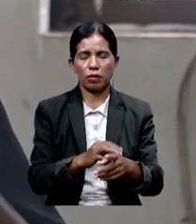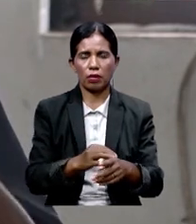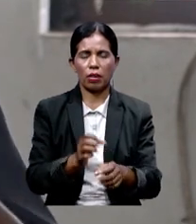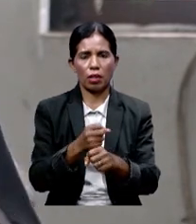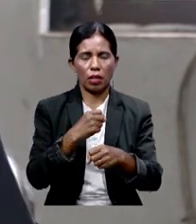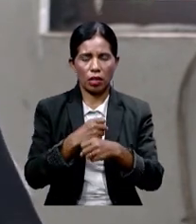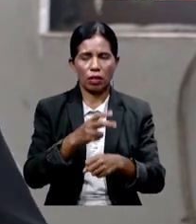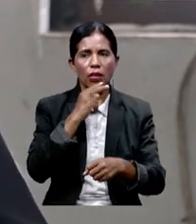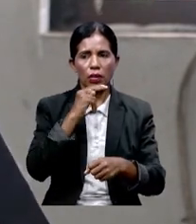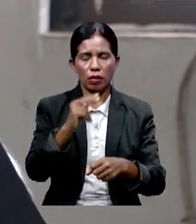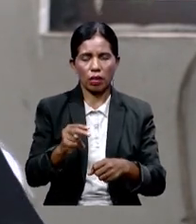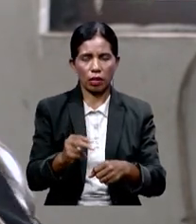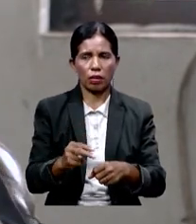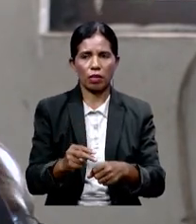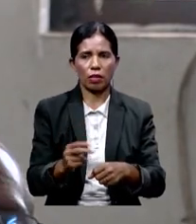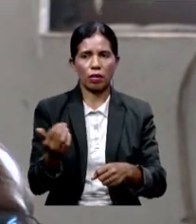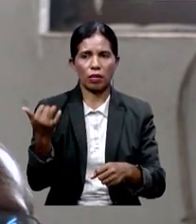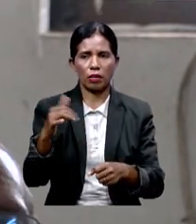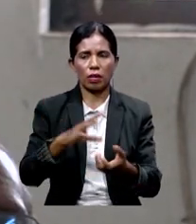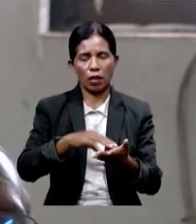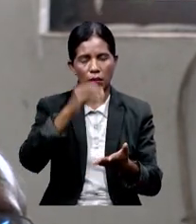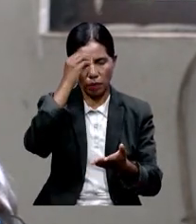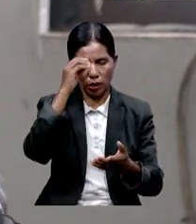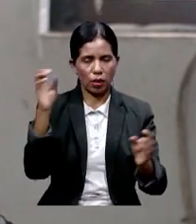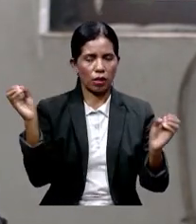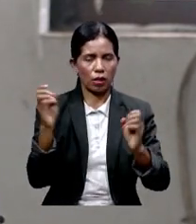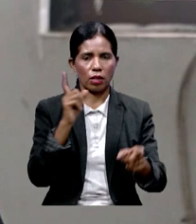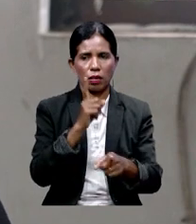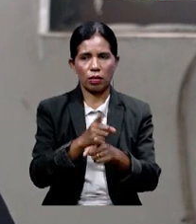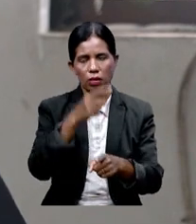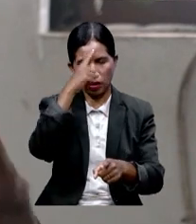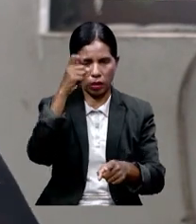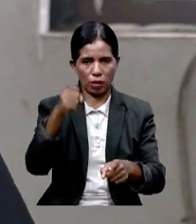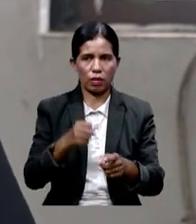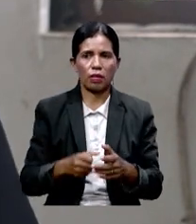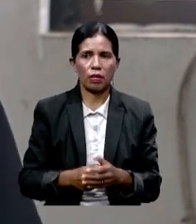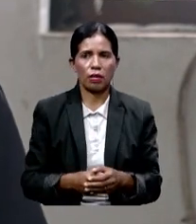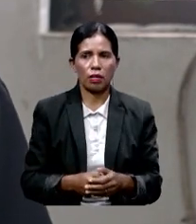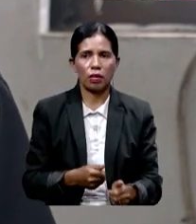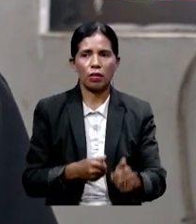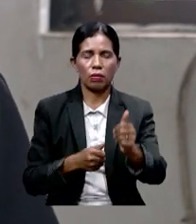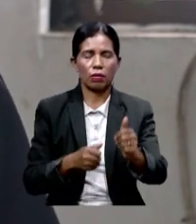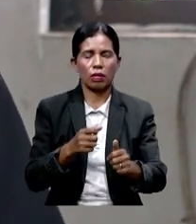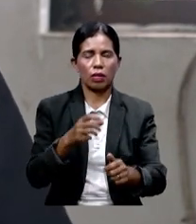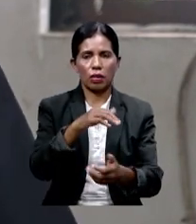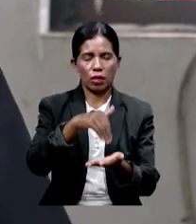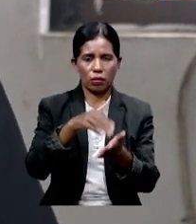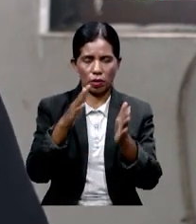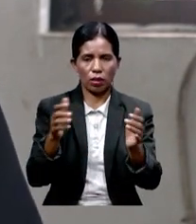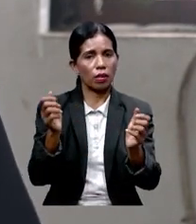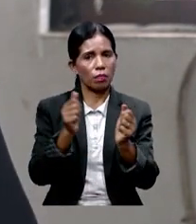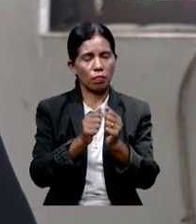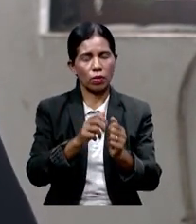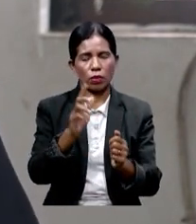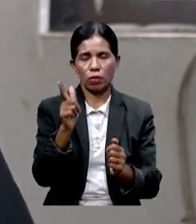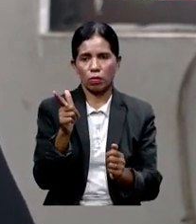então tinha o concentração tra presas da la rubia qui. La mia ma capo è standard nel 45. La ho sono lui, la ho sono